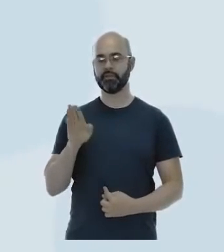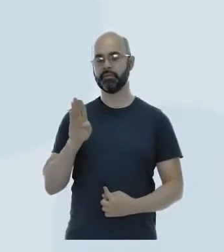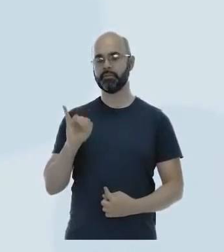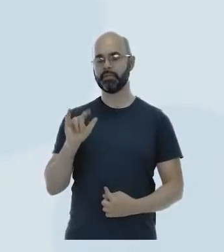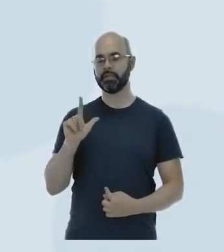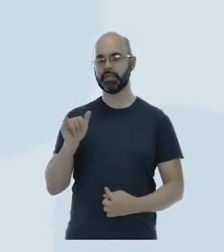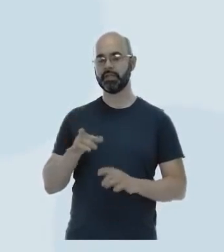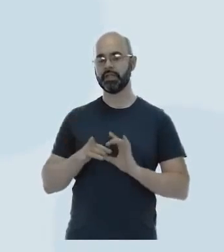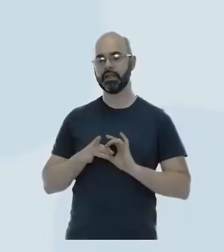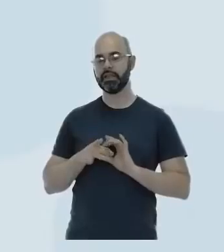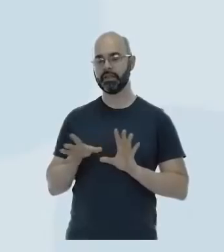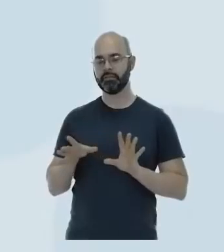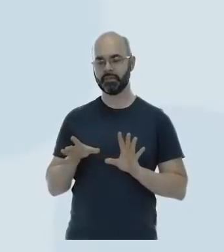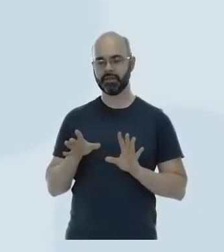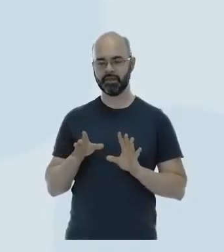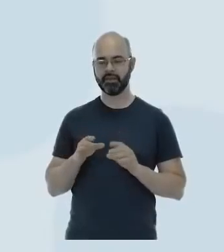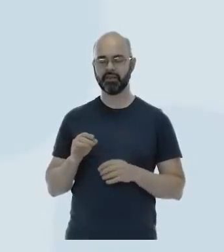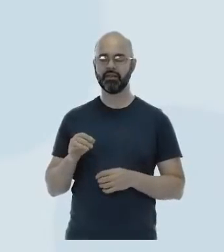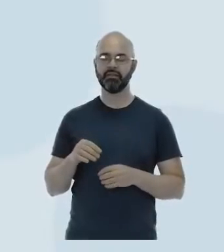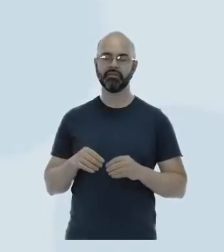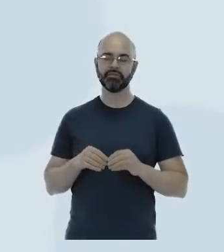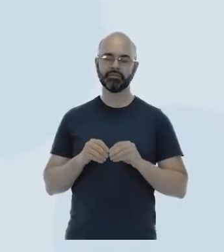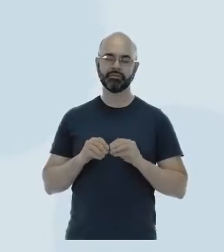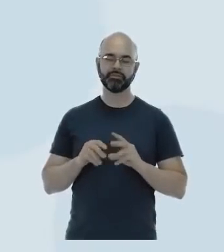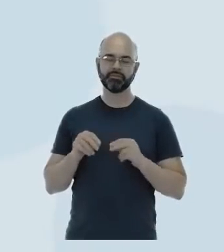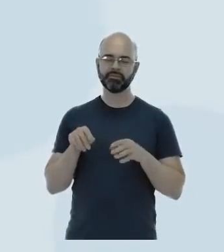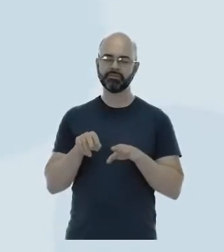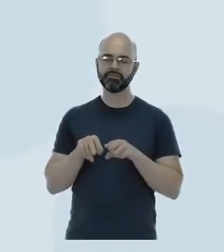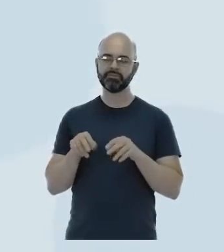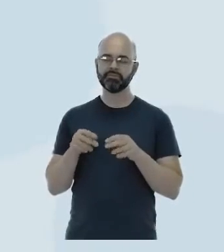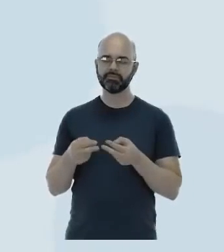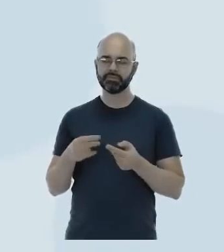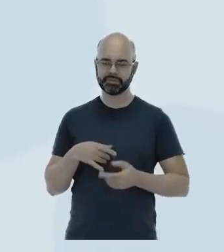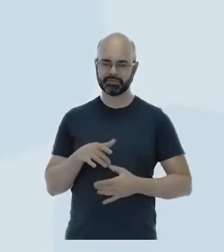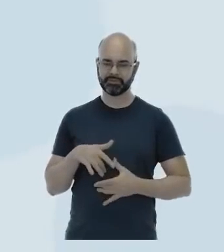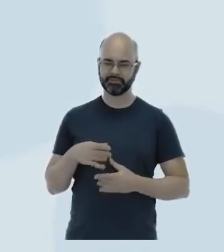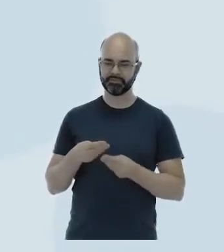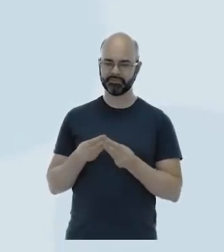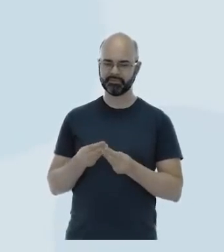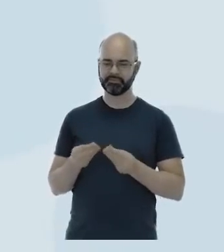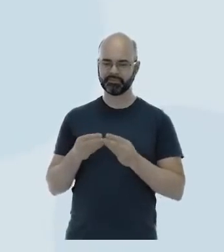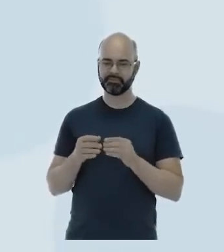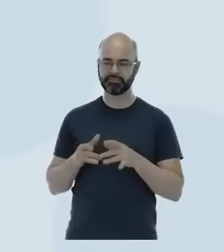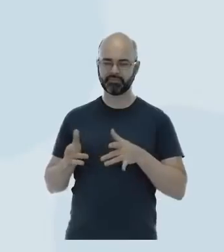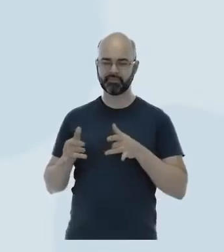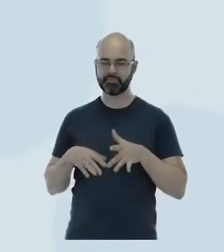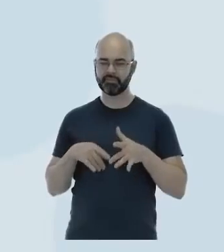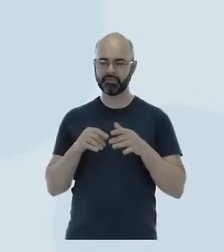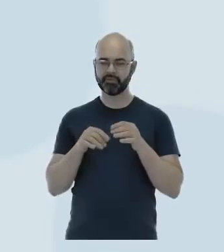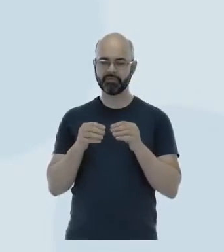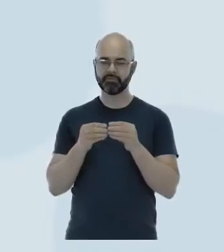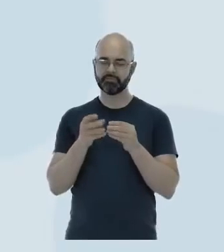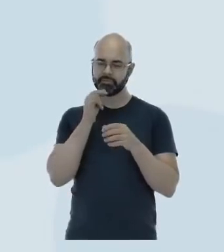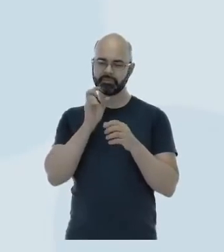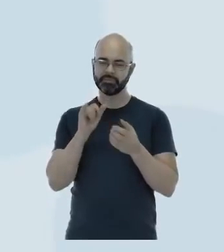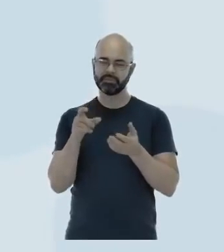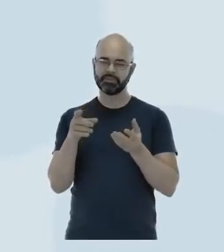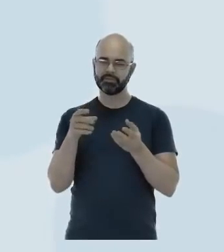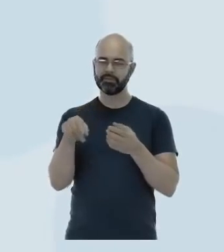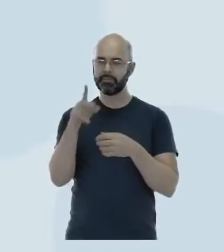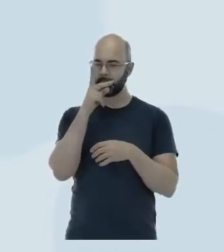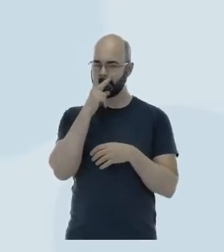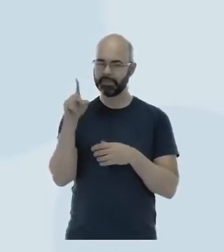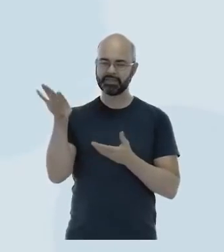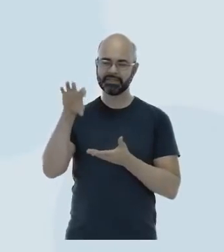né? Que é uma substância que vai estar lá na vesícula biliar, que é responsável por degradar as gorduras, tá bom? É como se fosse um